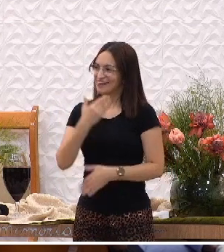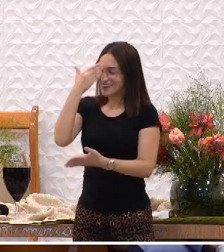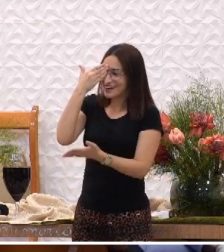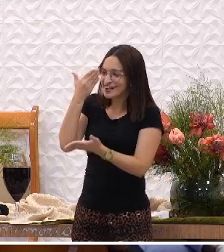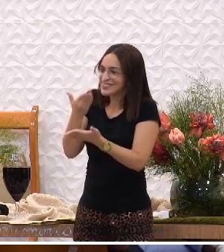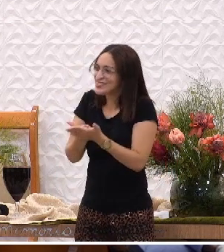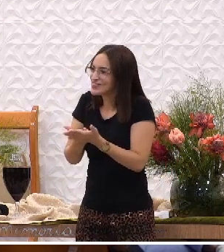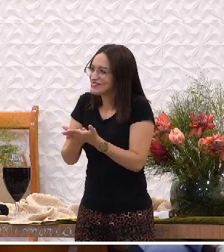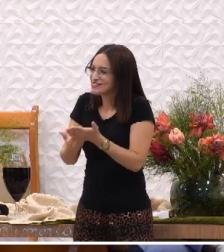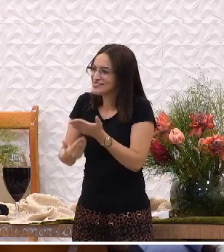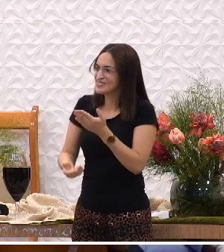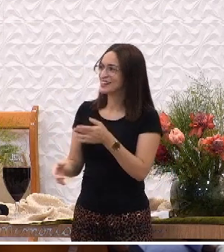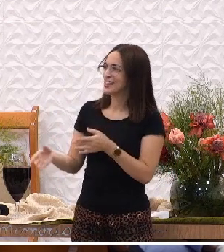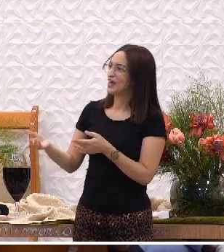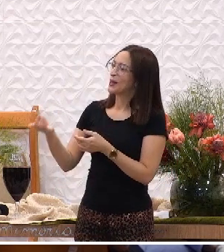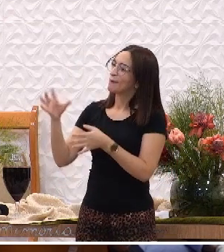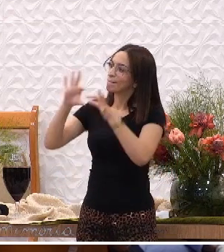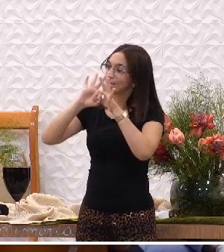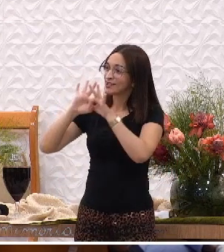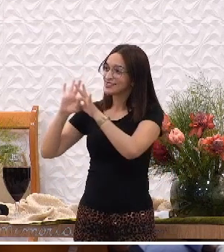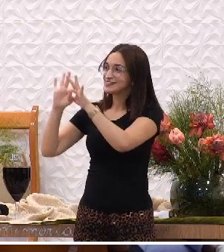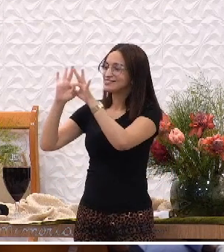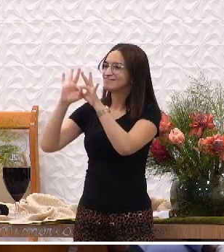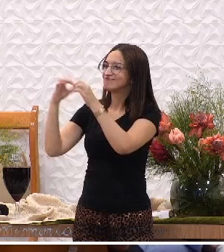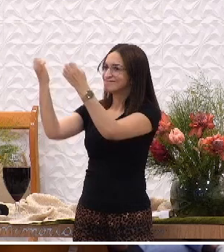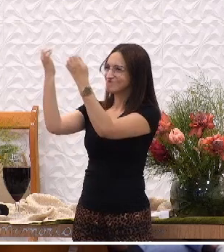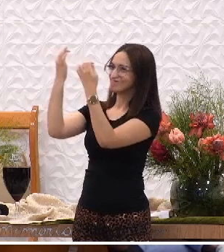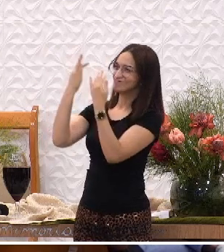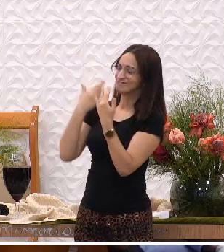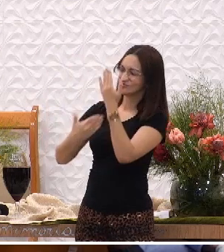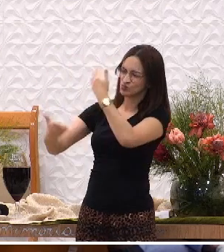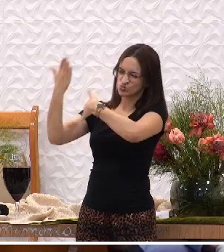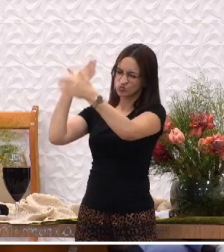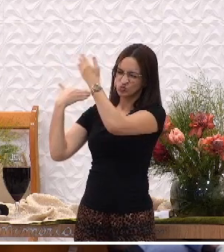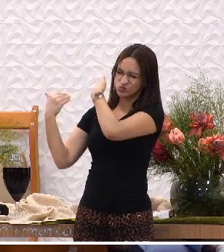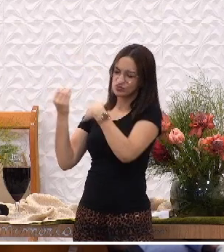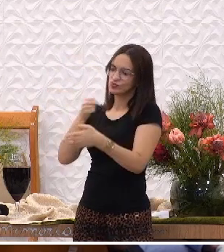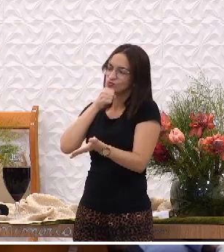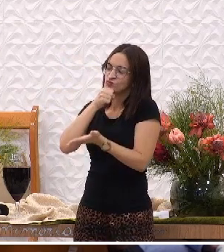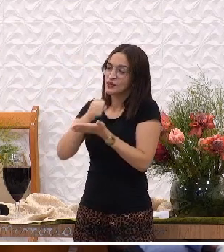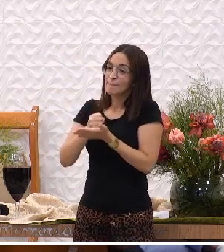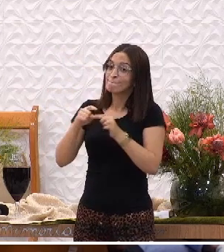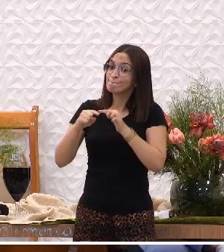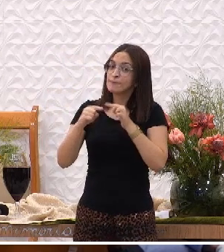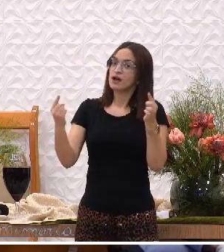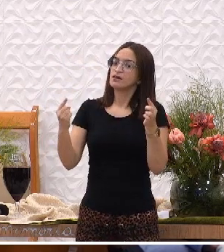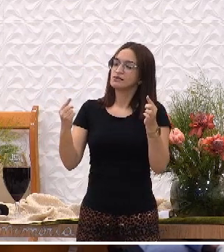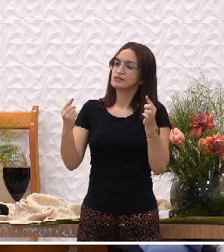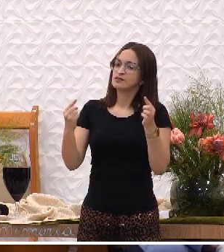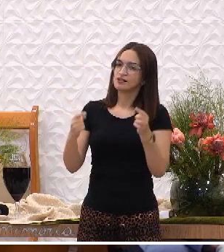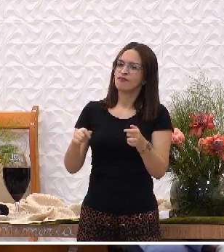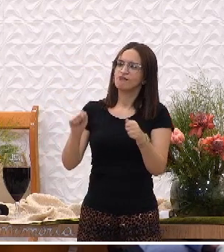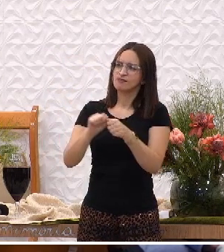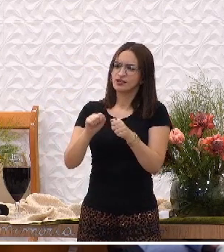existe desde o Antigo Testamento, mas que ele, no Antigo Testamento, ele era administrado de maneiras diferentes. A